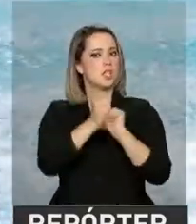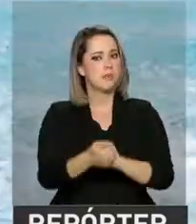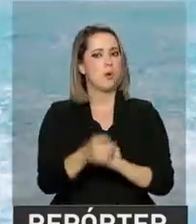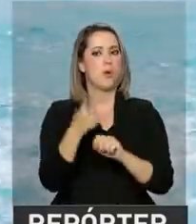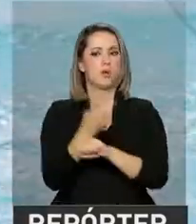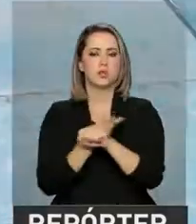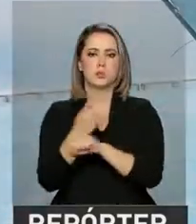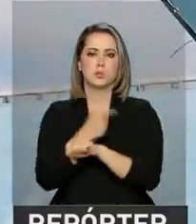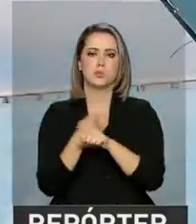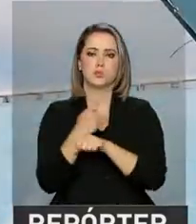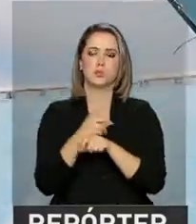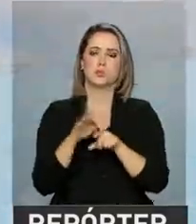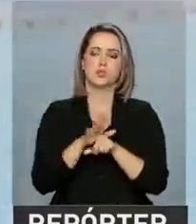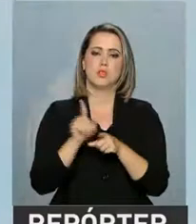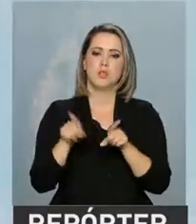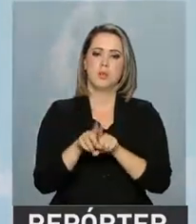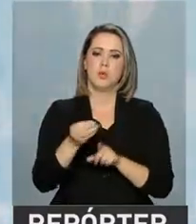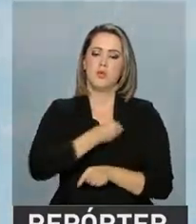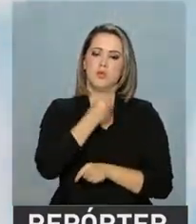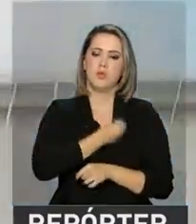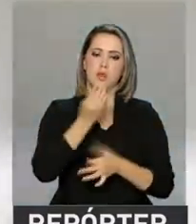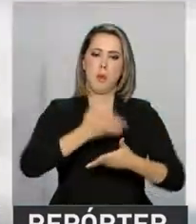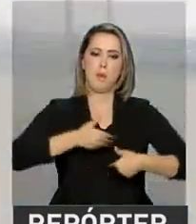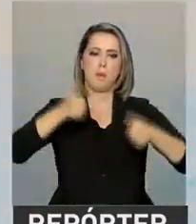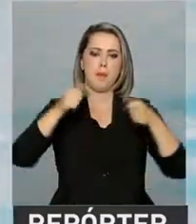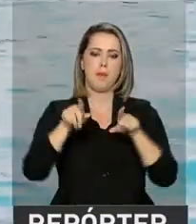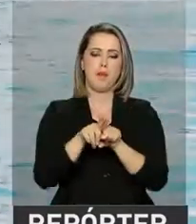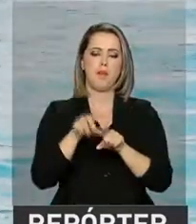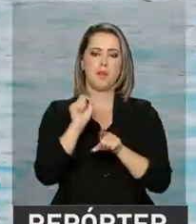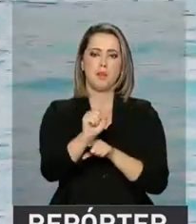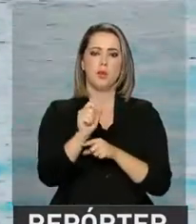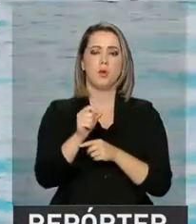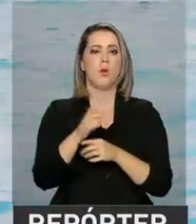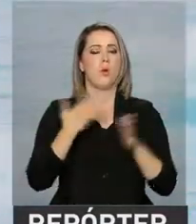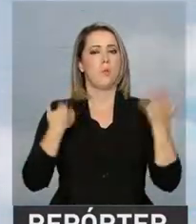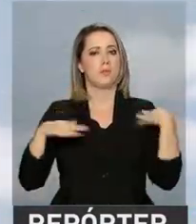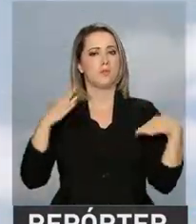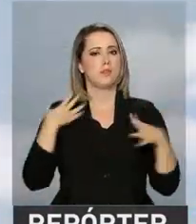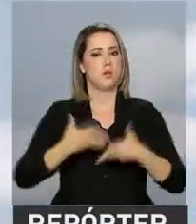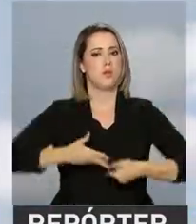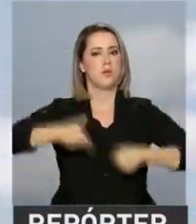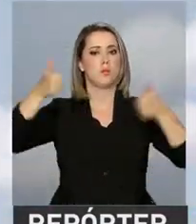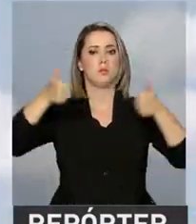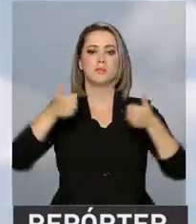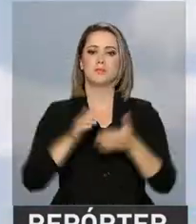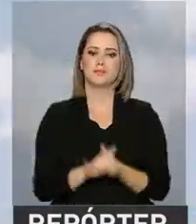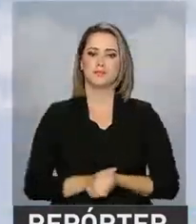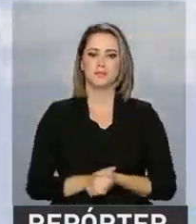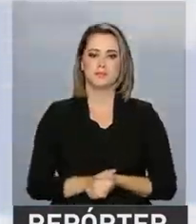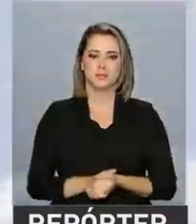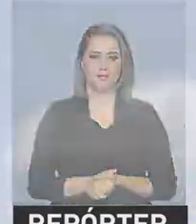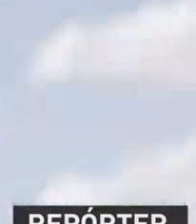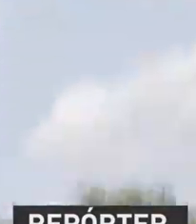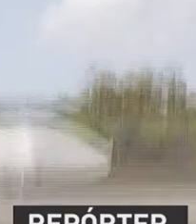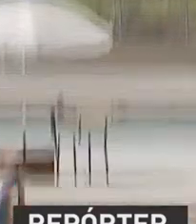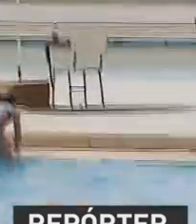atividade divulga uma vida mais saudável quando a z é melhor é